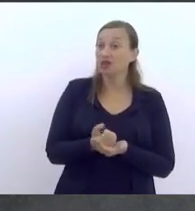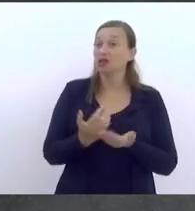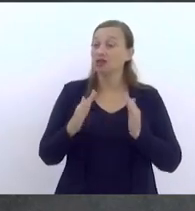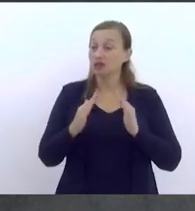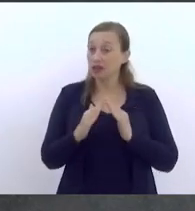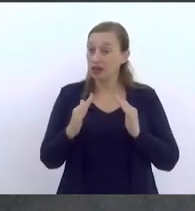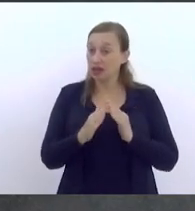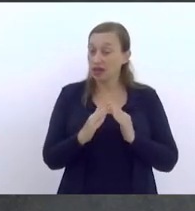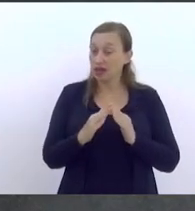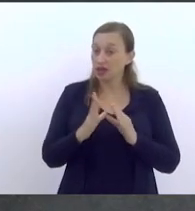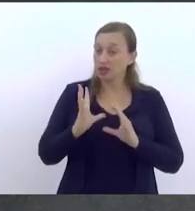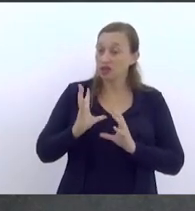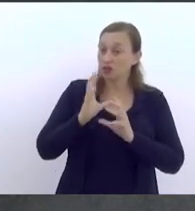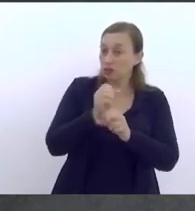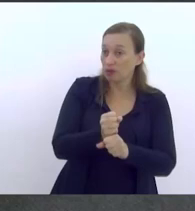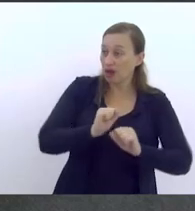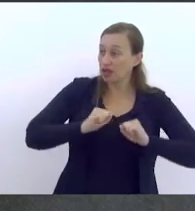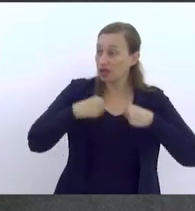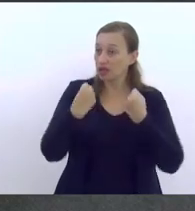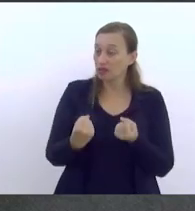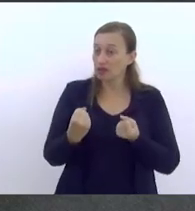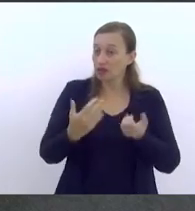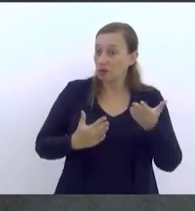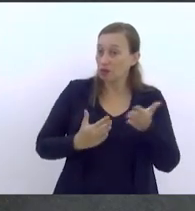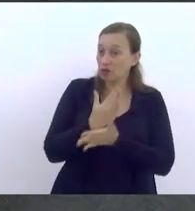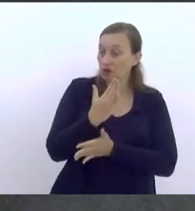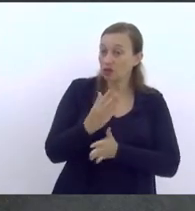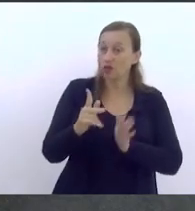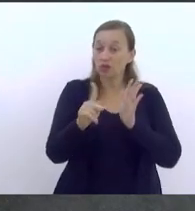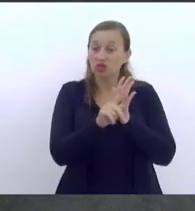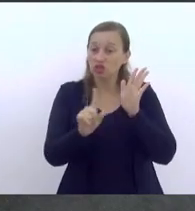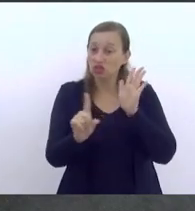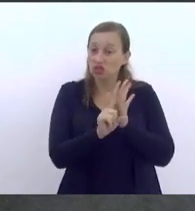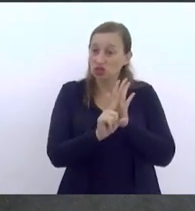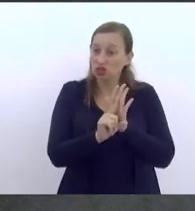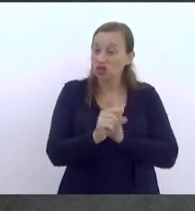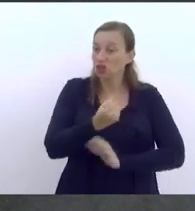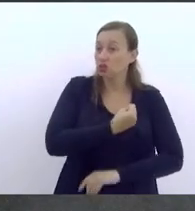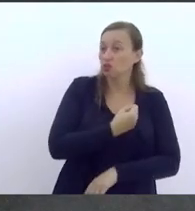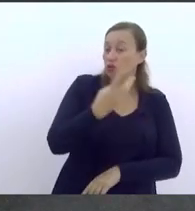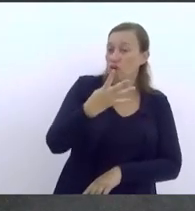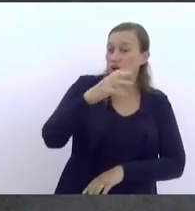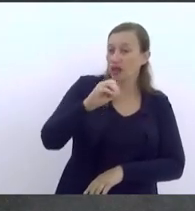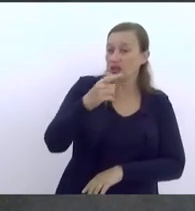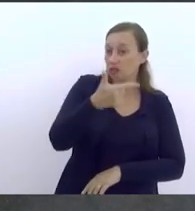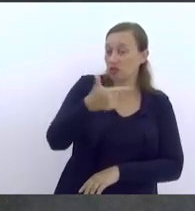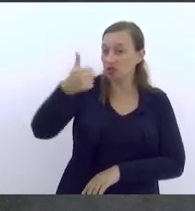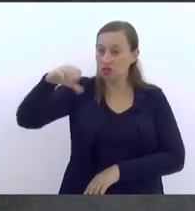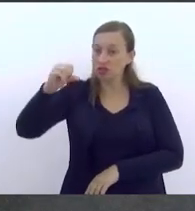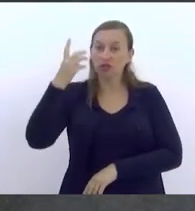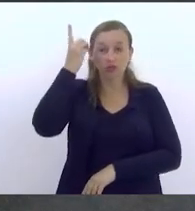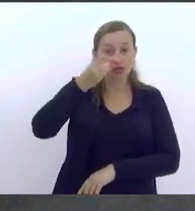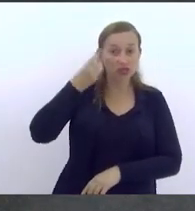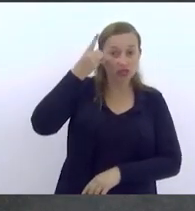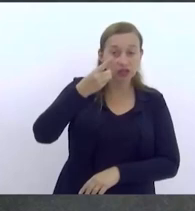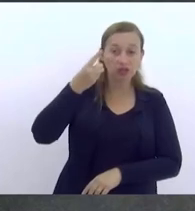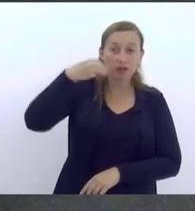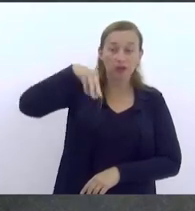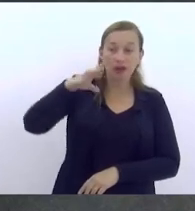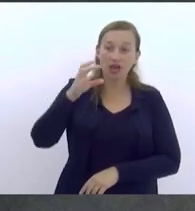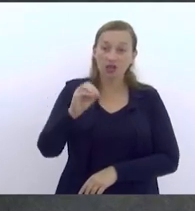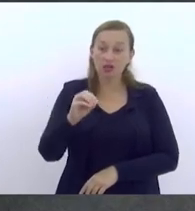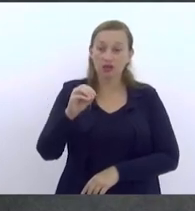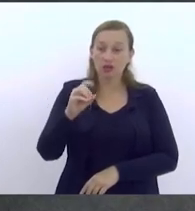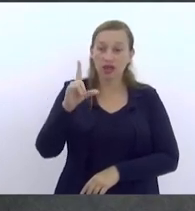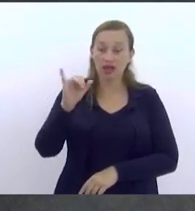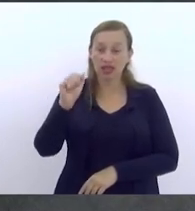me somar com isso à defesa da aprovação do projeto de lei número 40 de 2019 do deputado Márcio Canella.